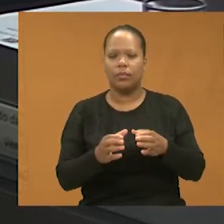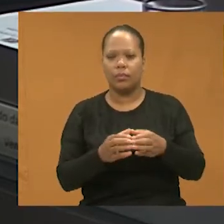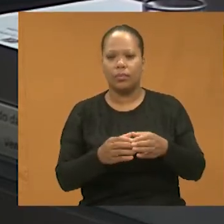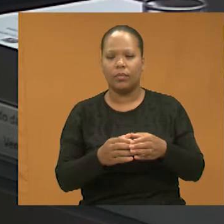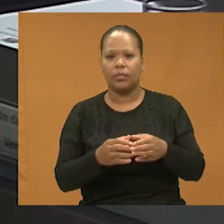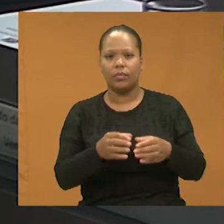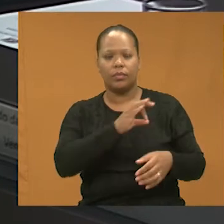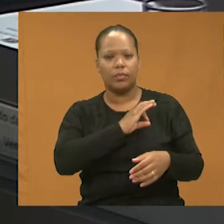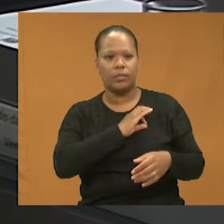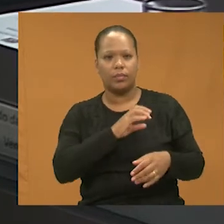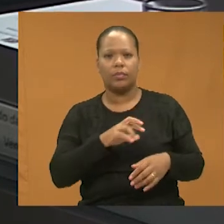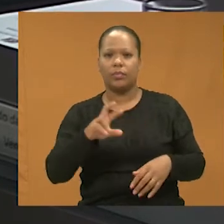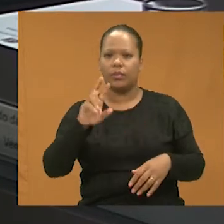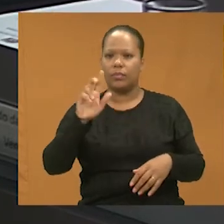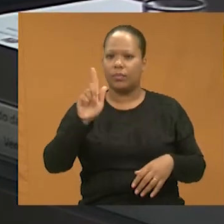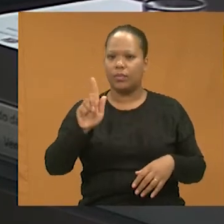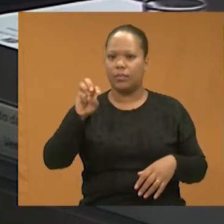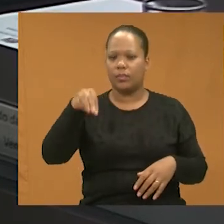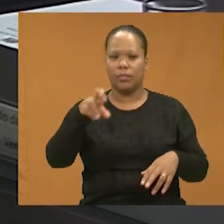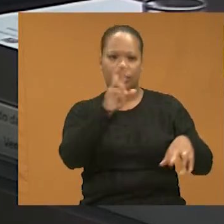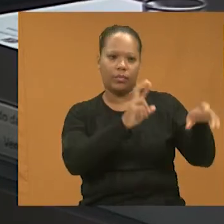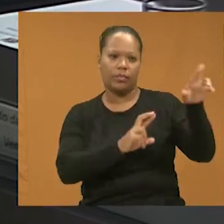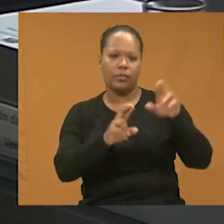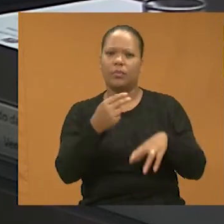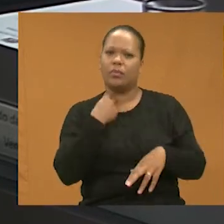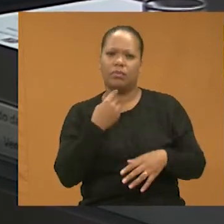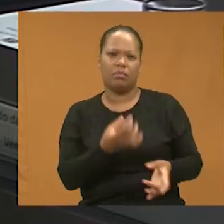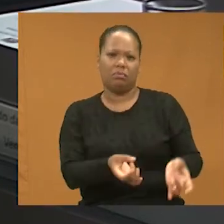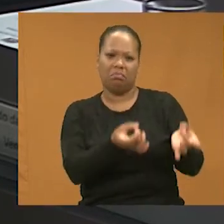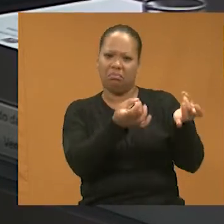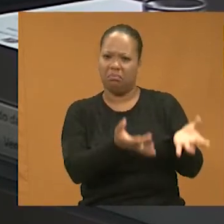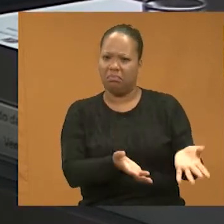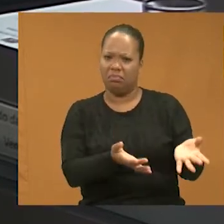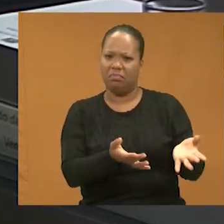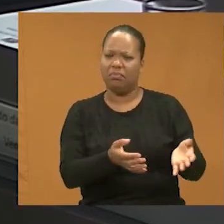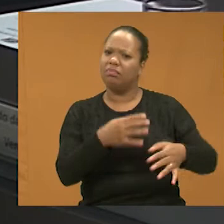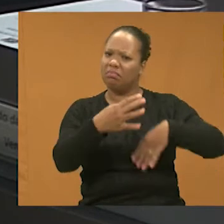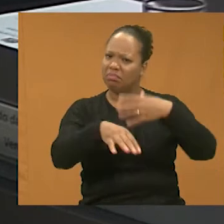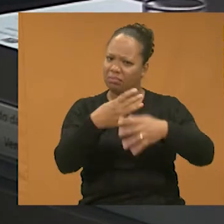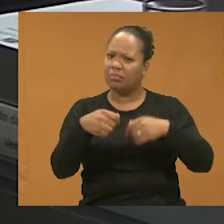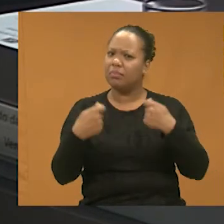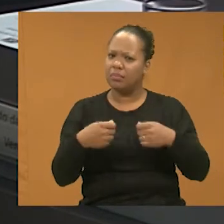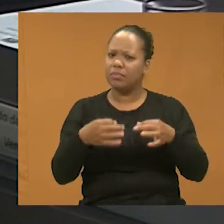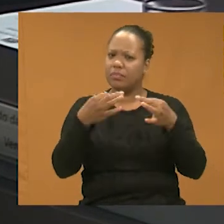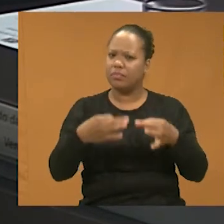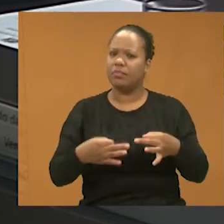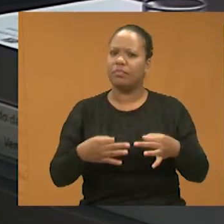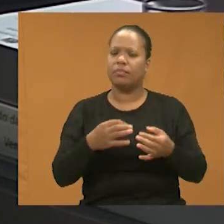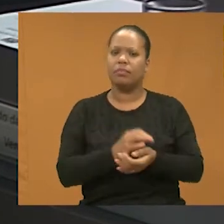Jacareí usando a Guarda Municipal. Não dá, gente. Não dá para deixar da forma que está. Está desorganizada essa situação. Precisa se organizar.